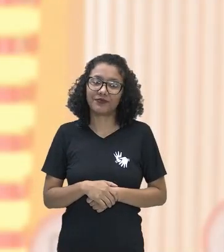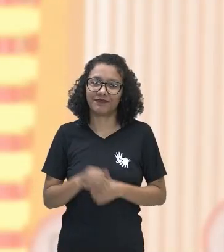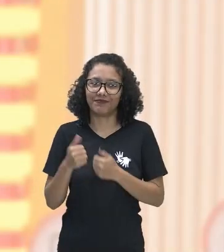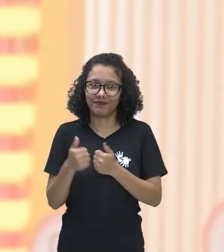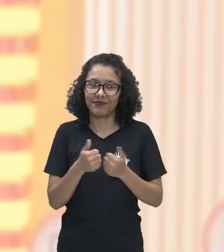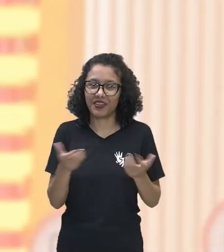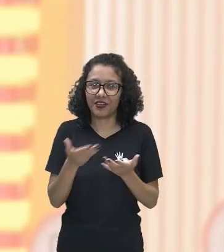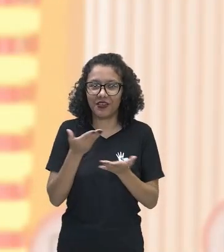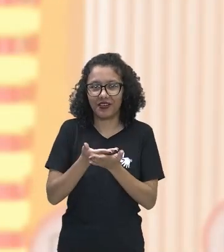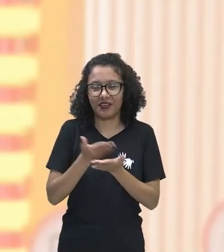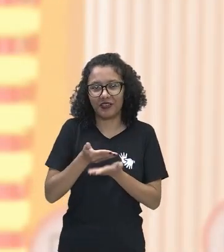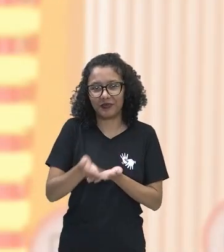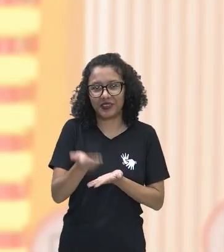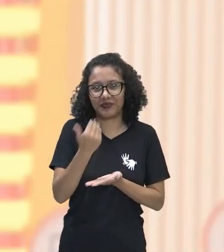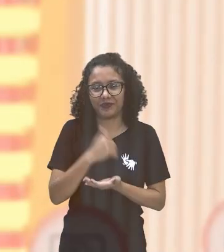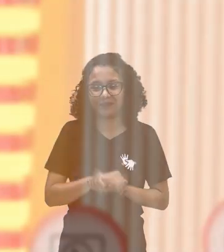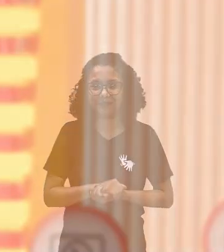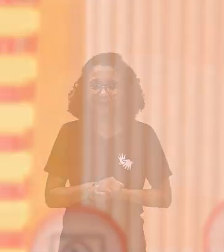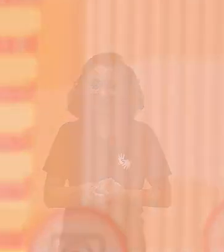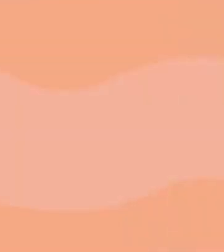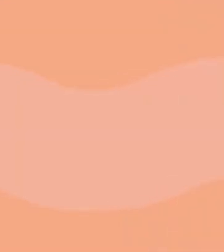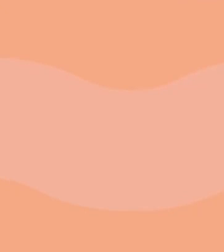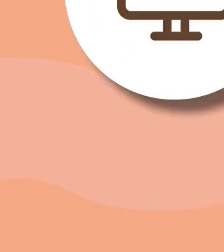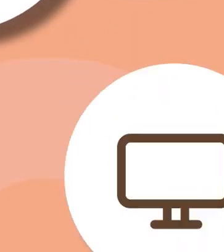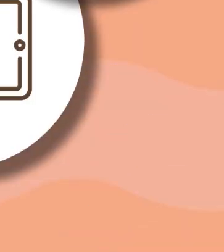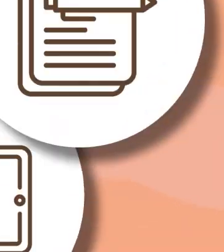Muito bem, vamos então à nossa aula.